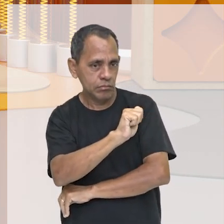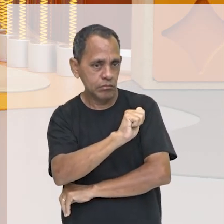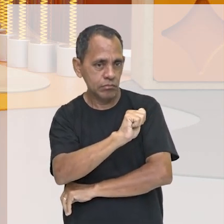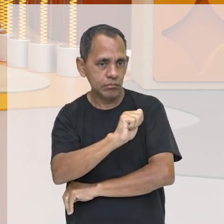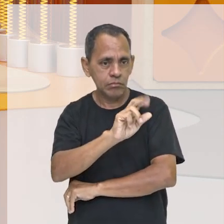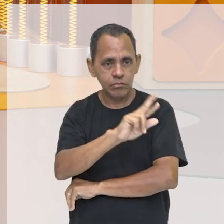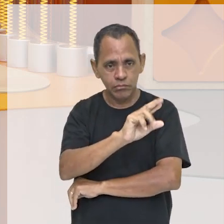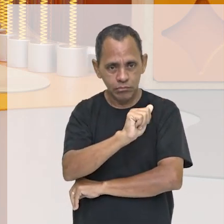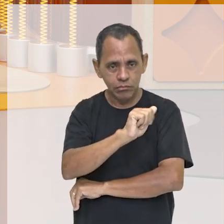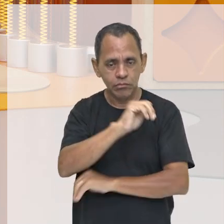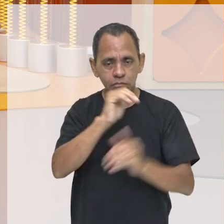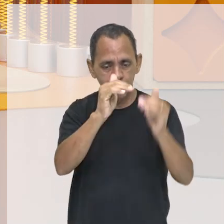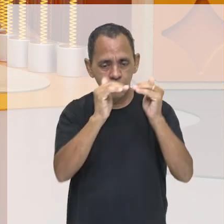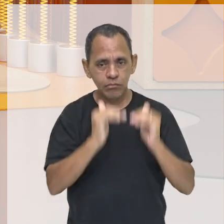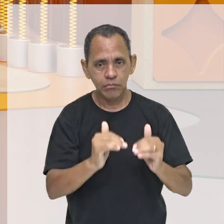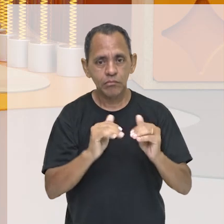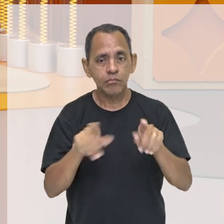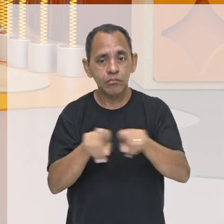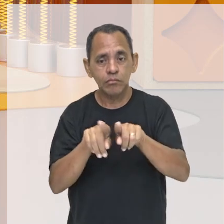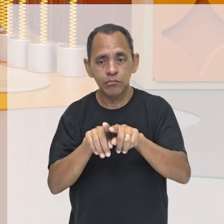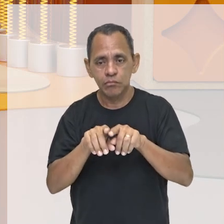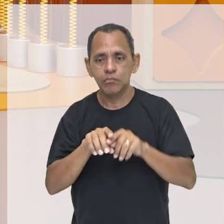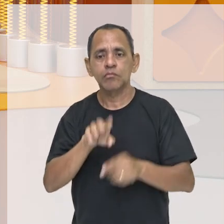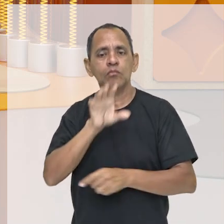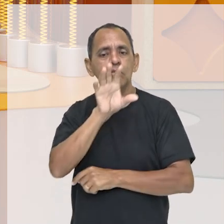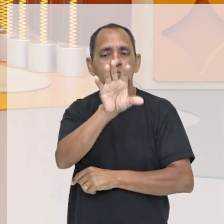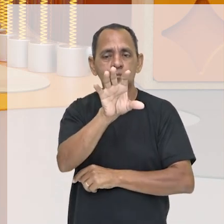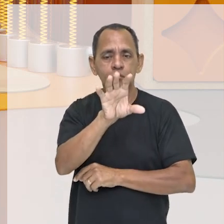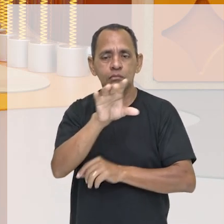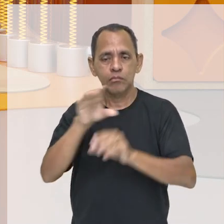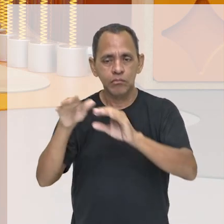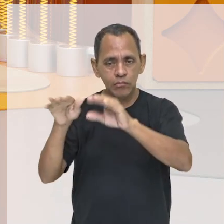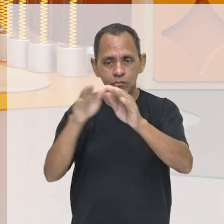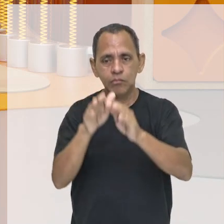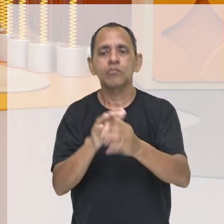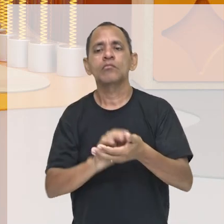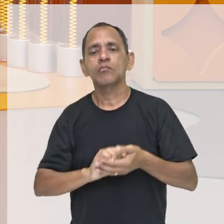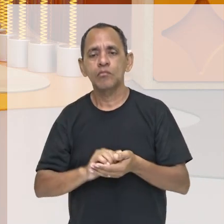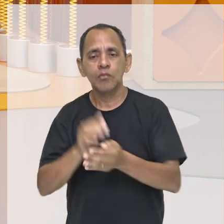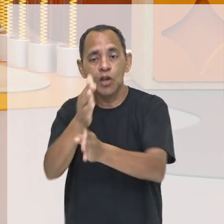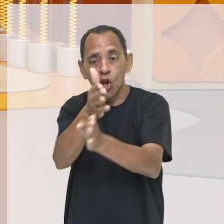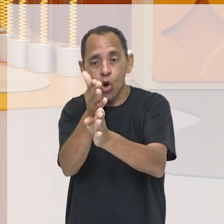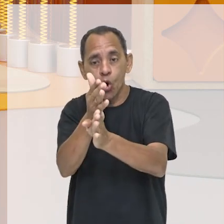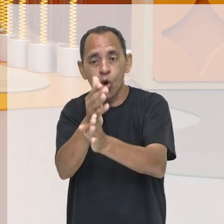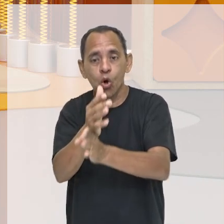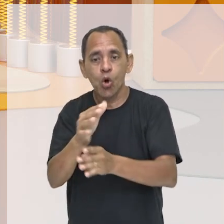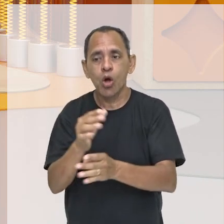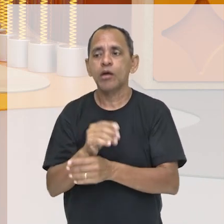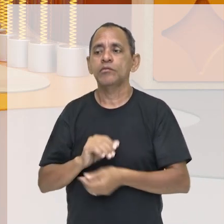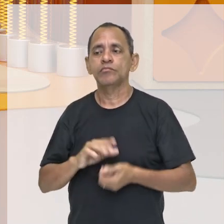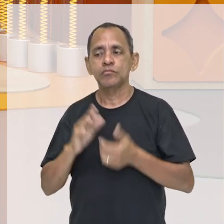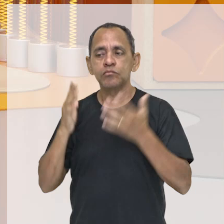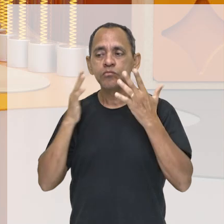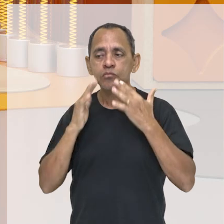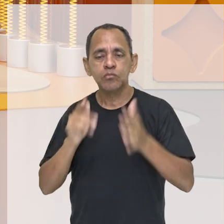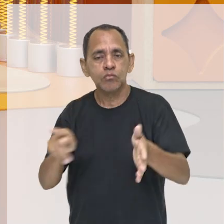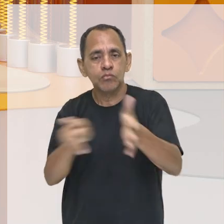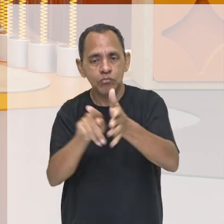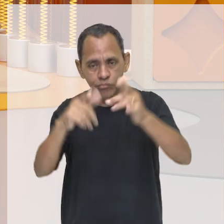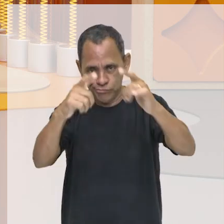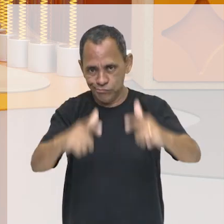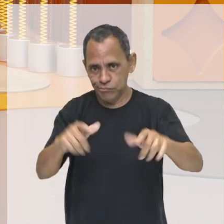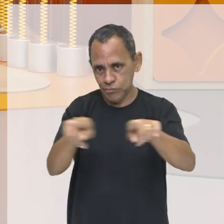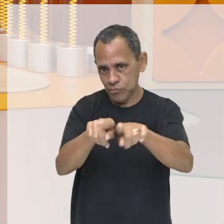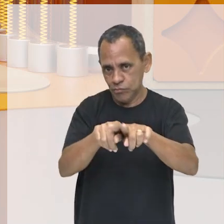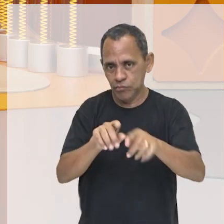Saara. E aí, o deserto do Saara é a barreira natural do continente. O que